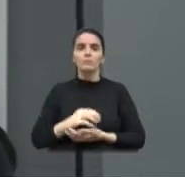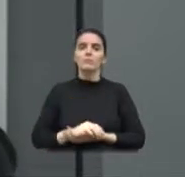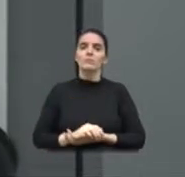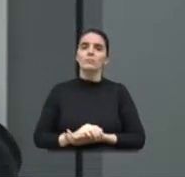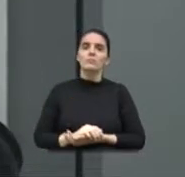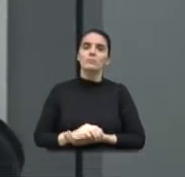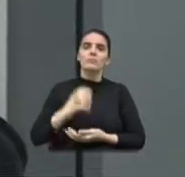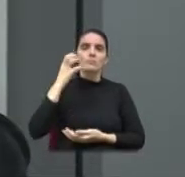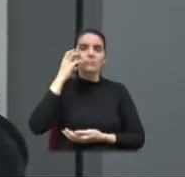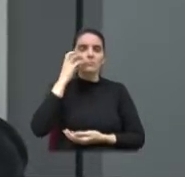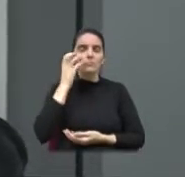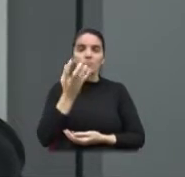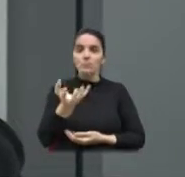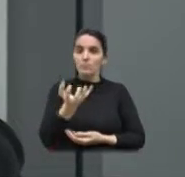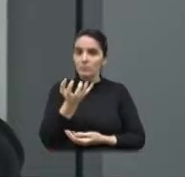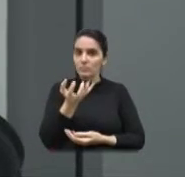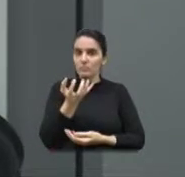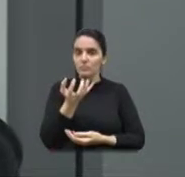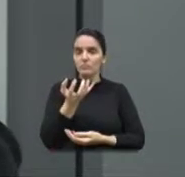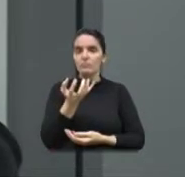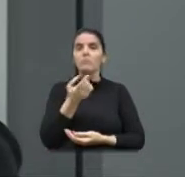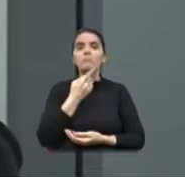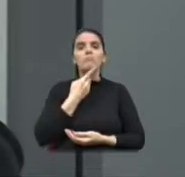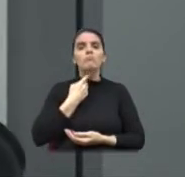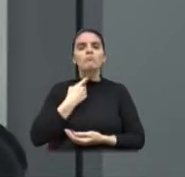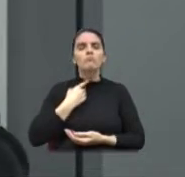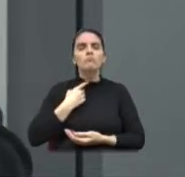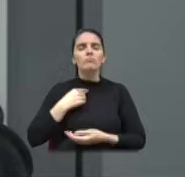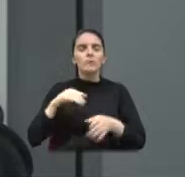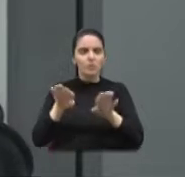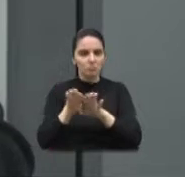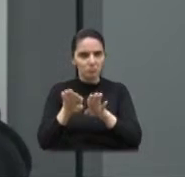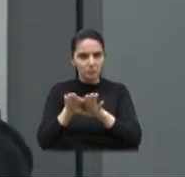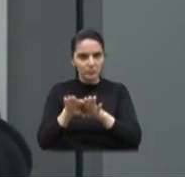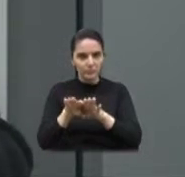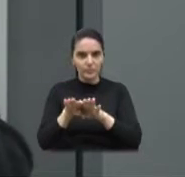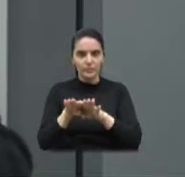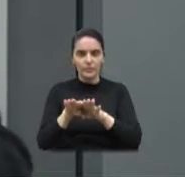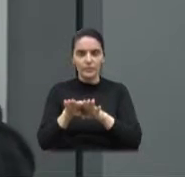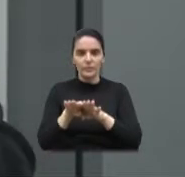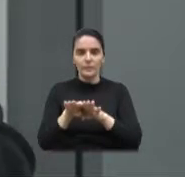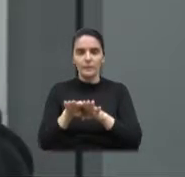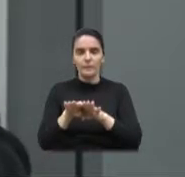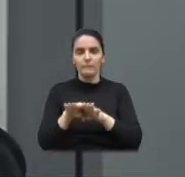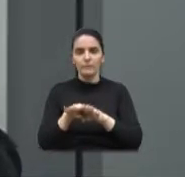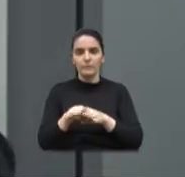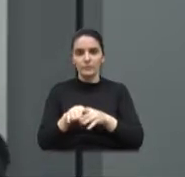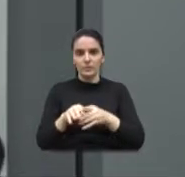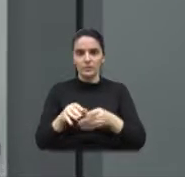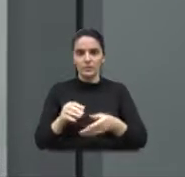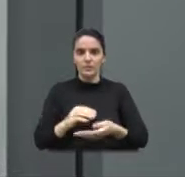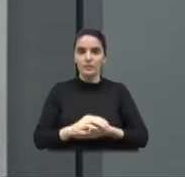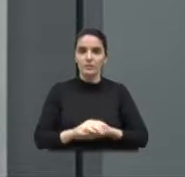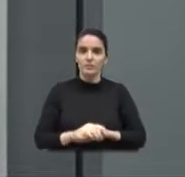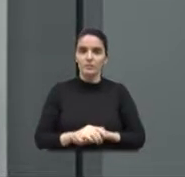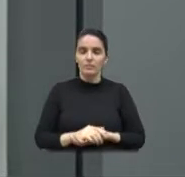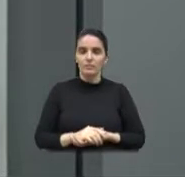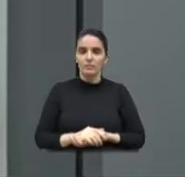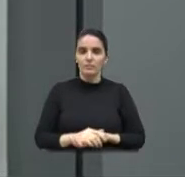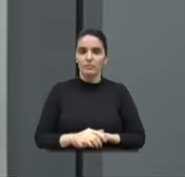meu desejo de também poder propagar em conjunto com os senhores